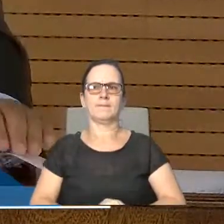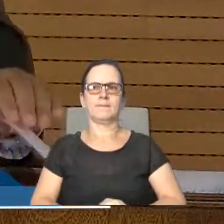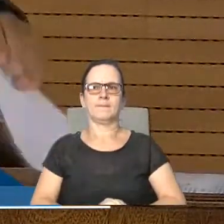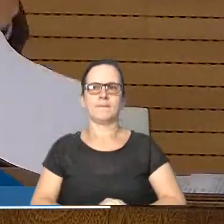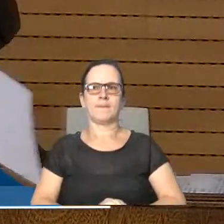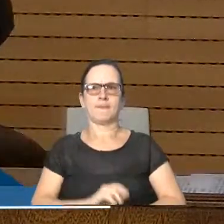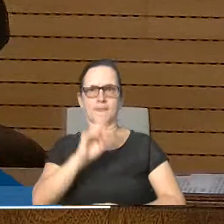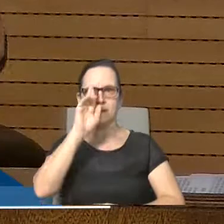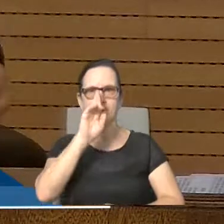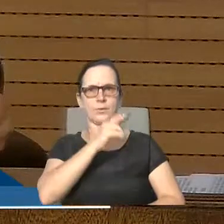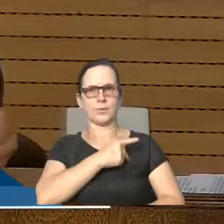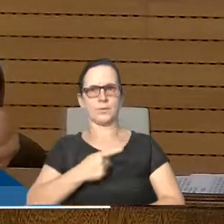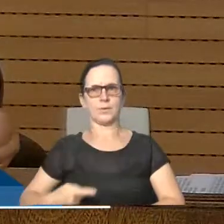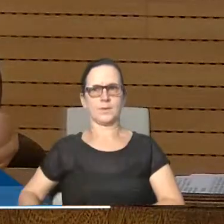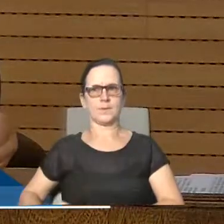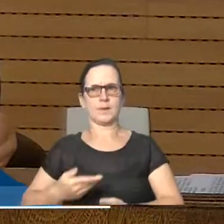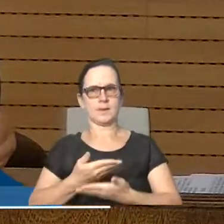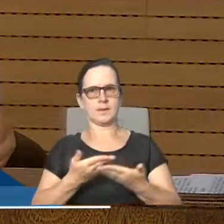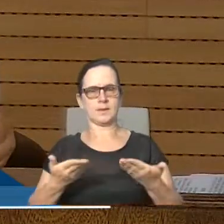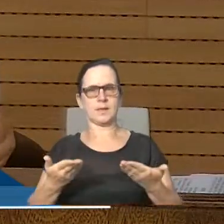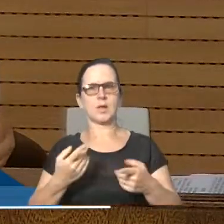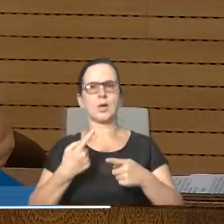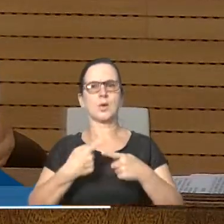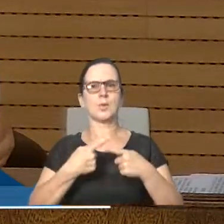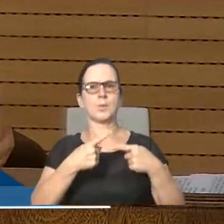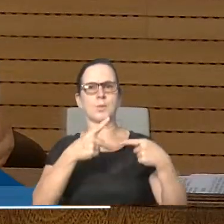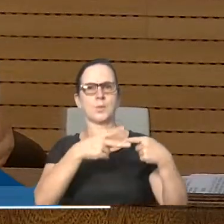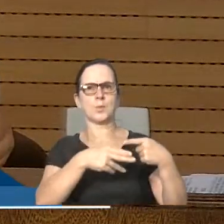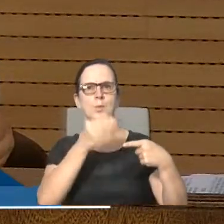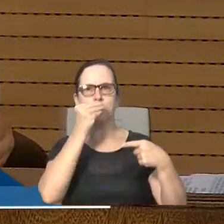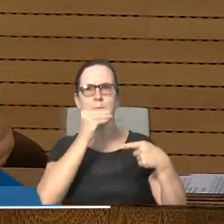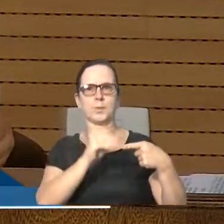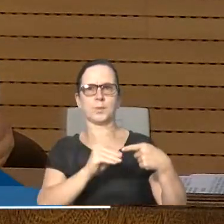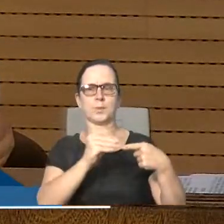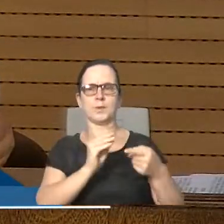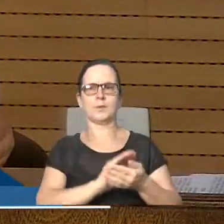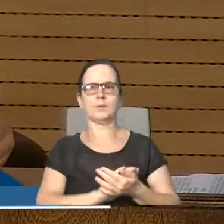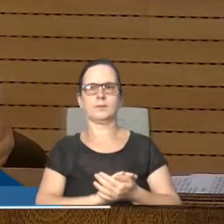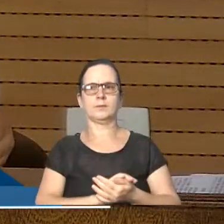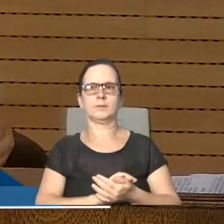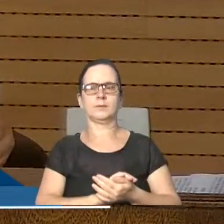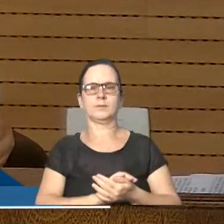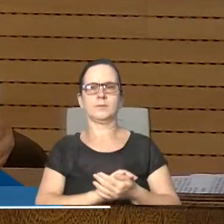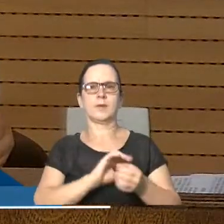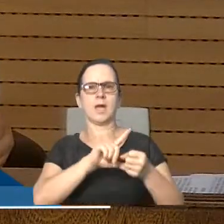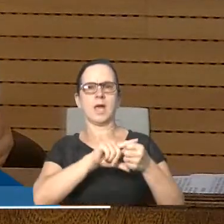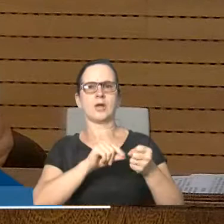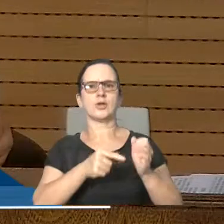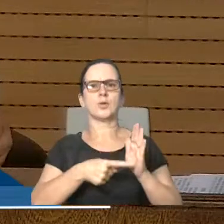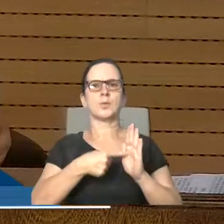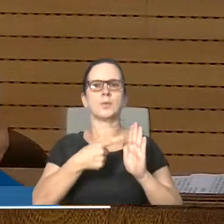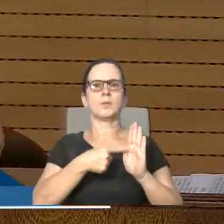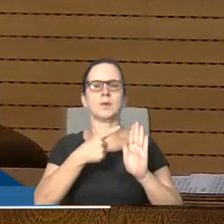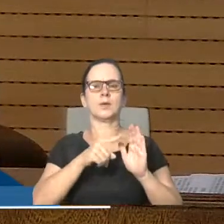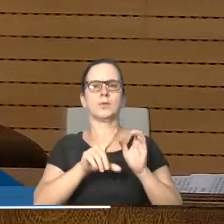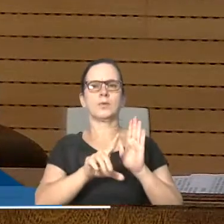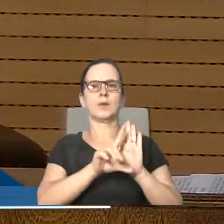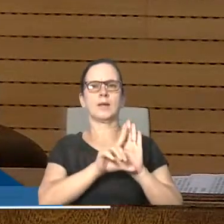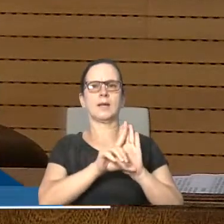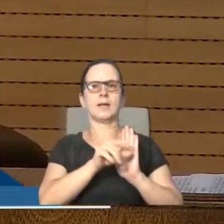o senhor presidente, são as razões que nos levam a vetar o segundo do artigo 1º do projeto da Lei